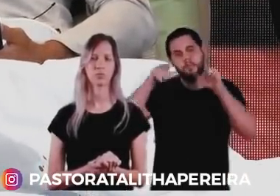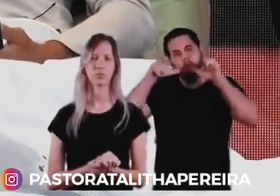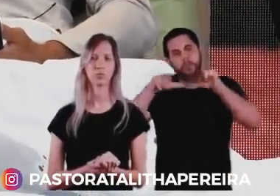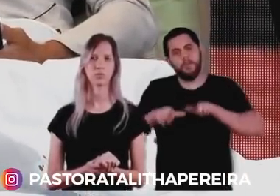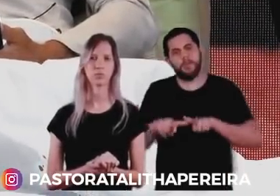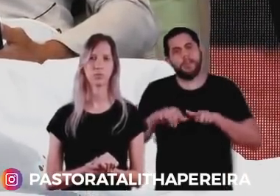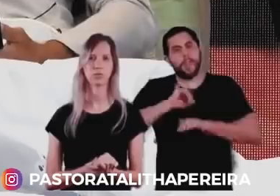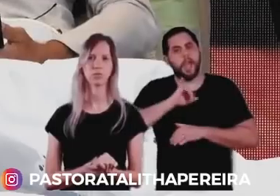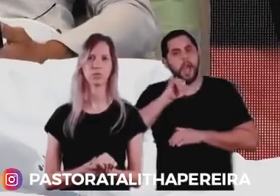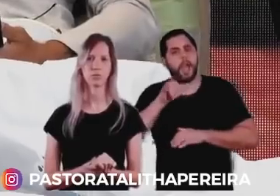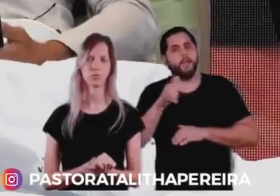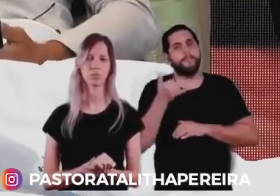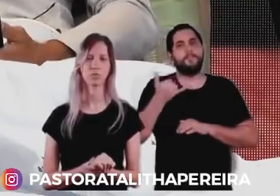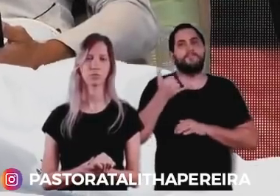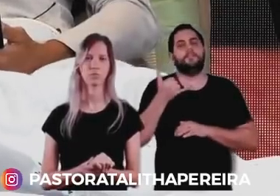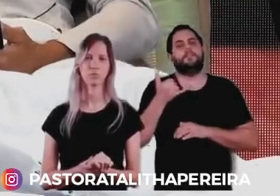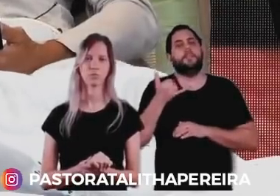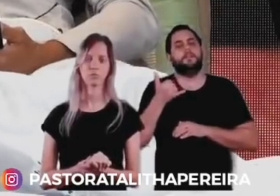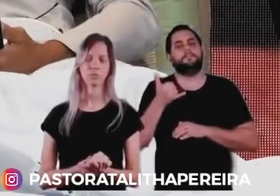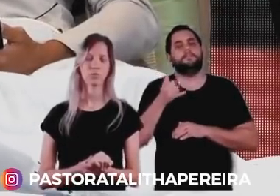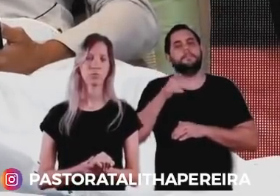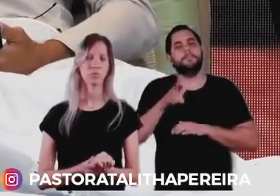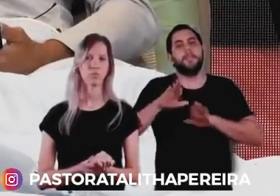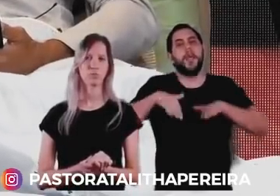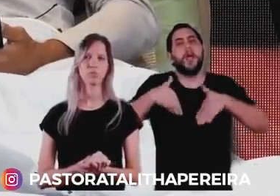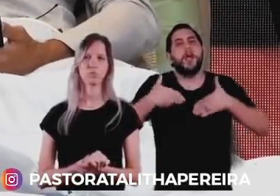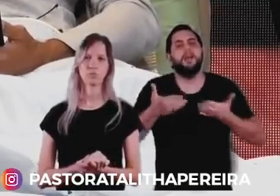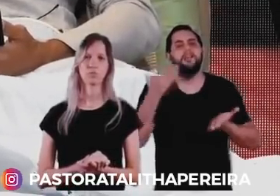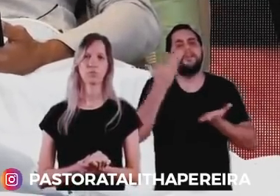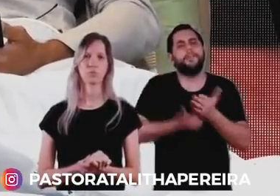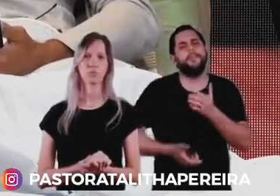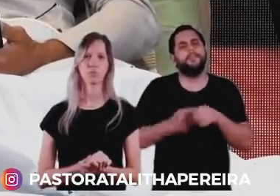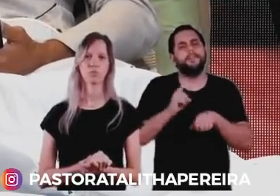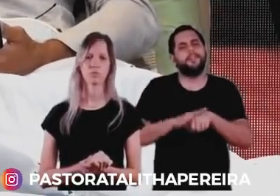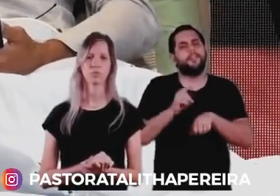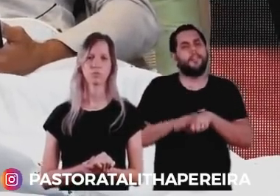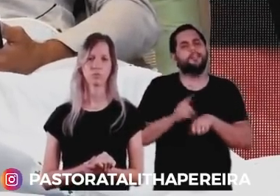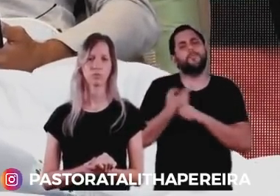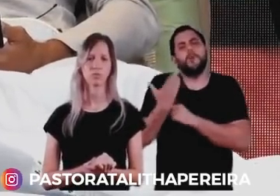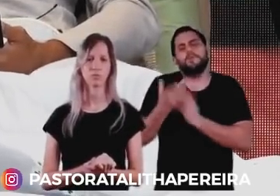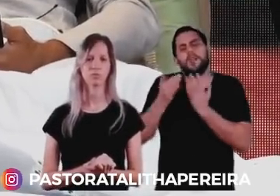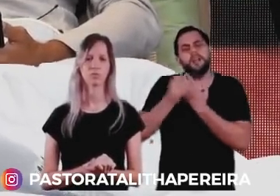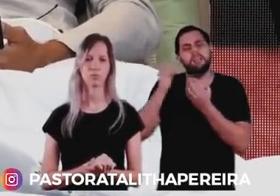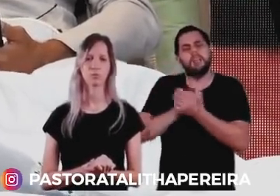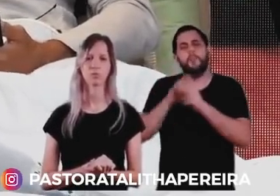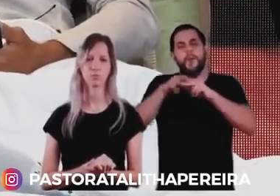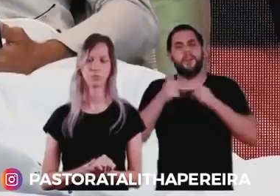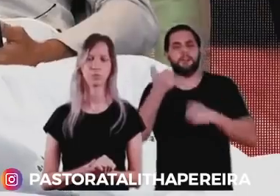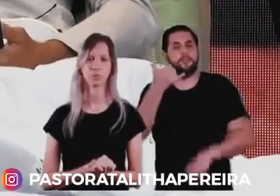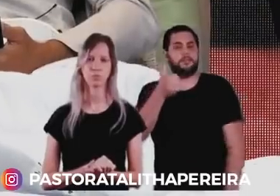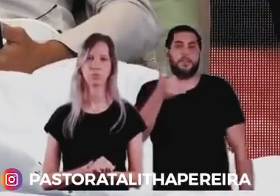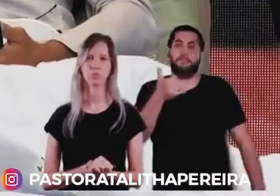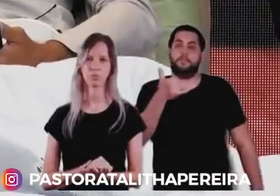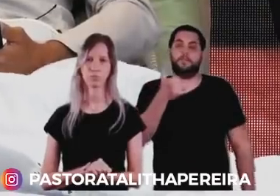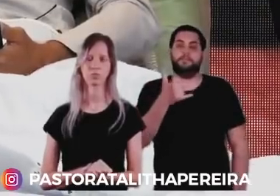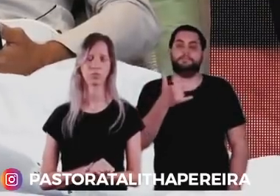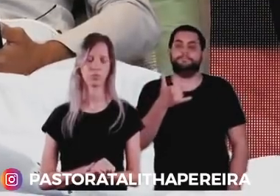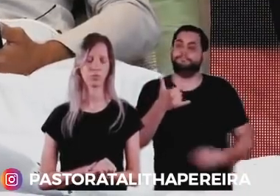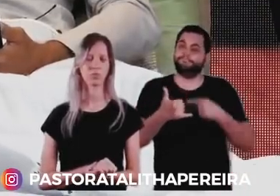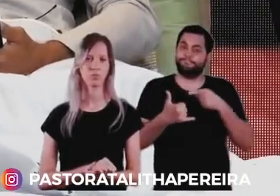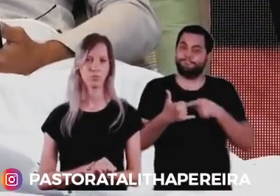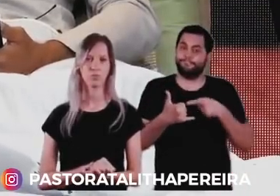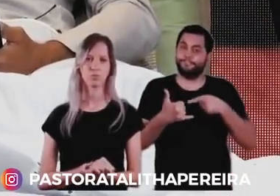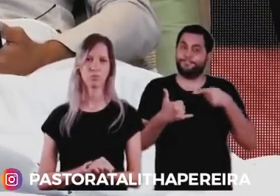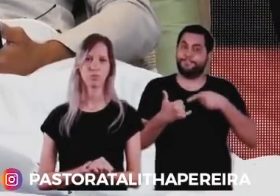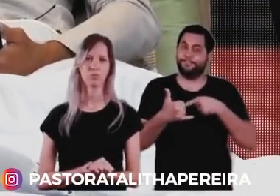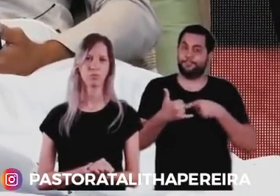você aproveitar o máximo. Você vai desperdiçar. Quantos casais a gente vê aí por conta de celular? O próprio celular, gente,